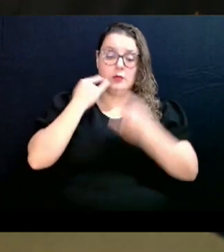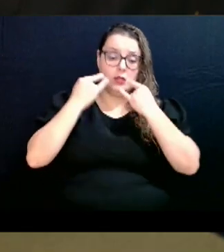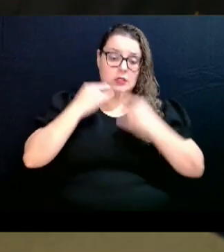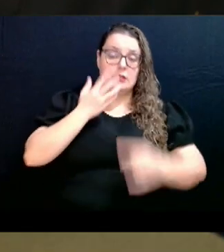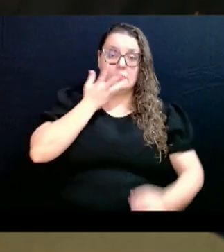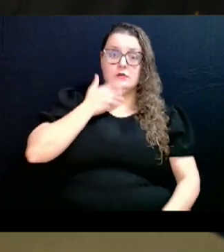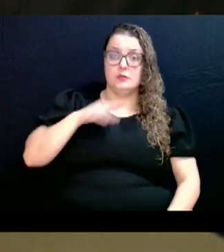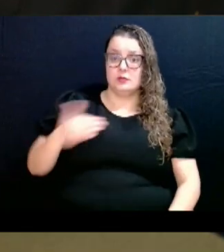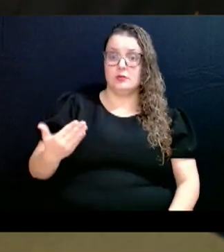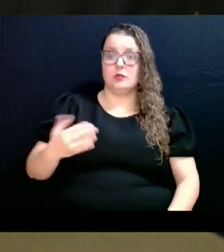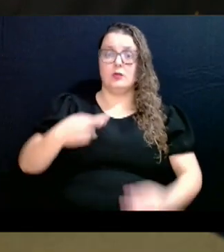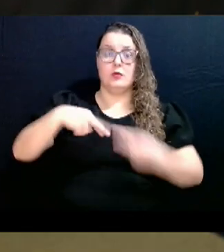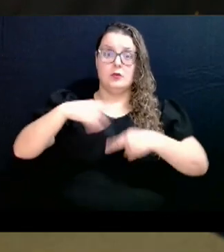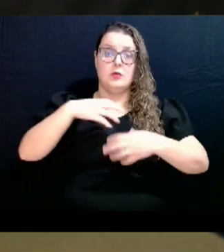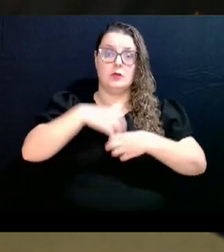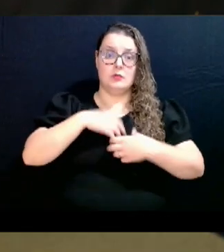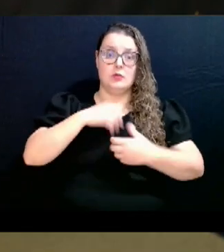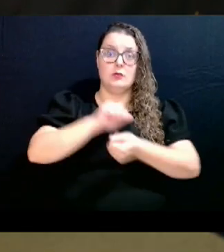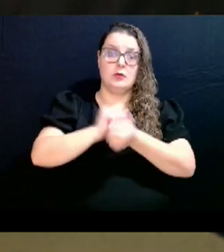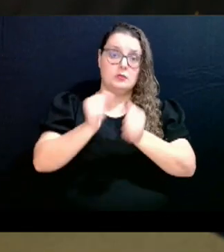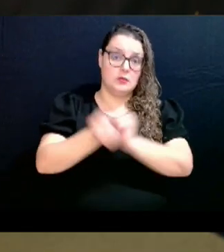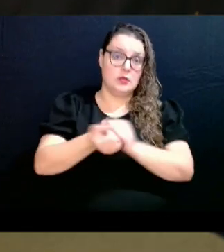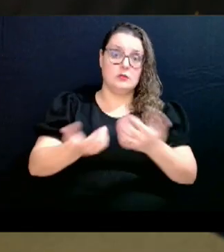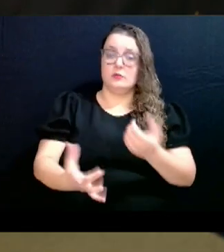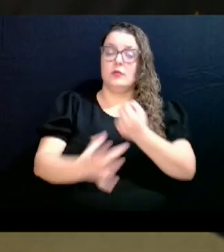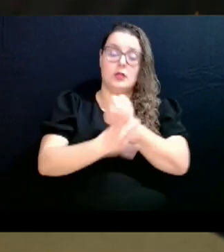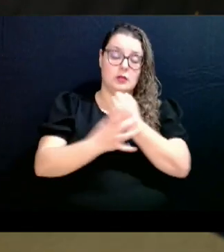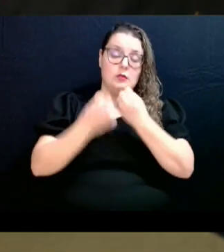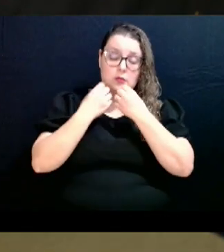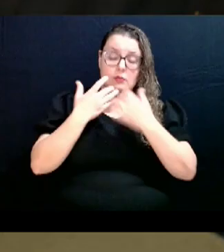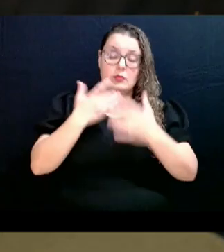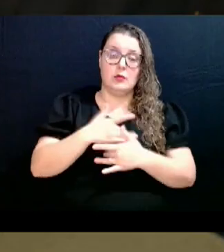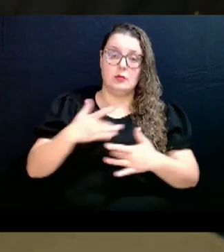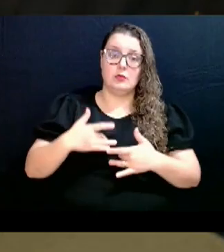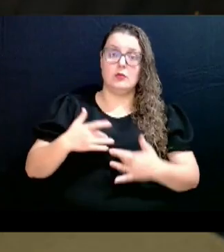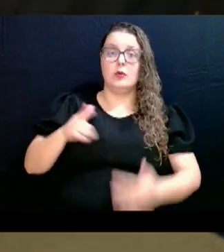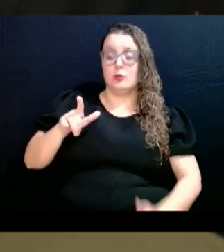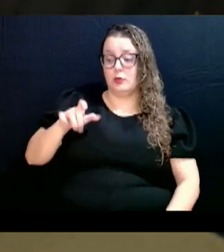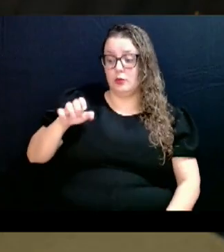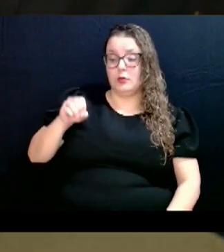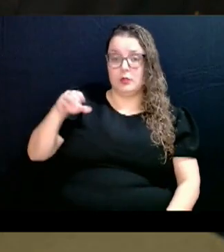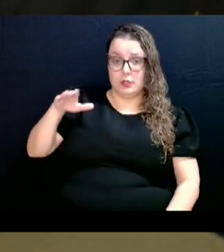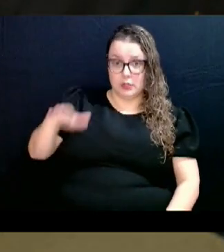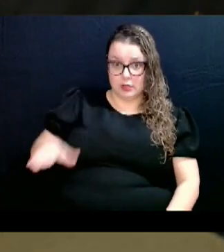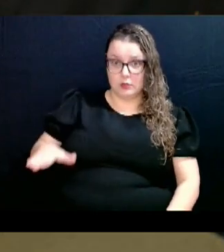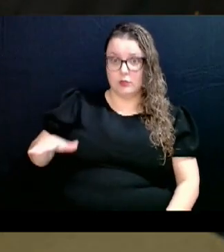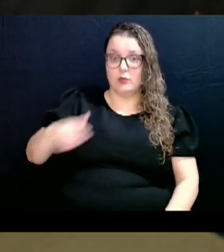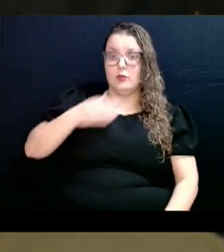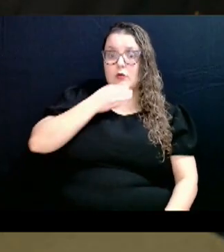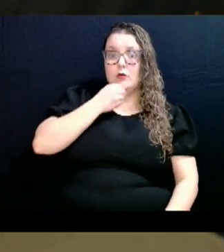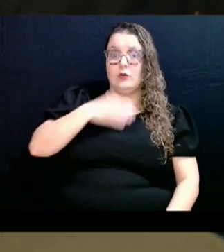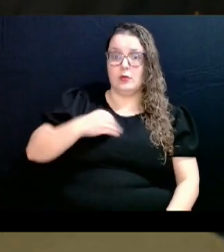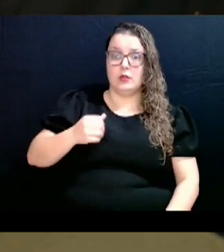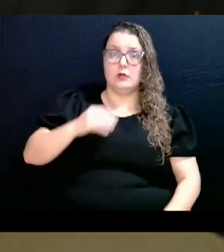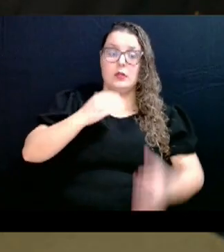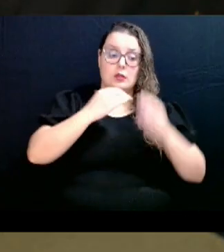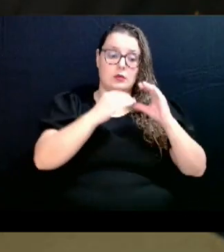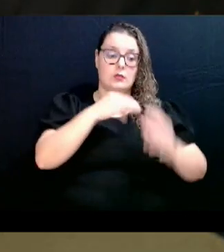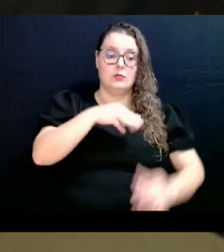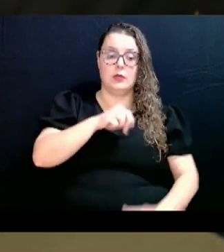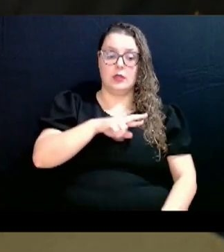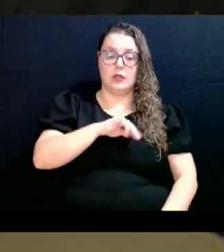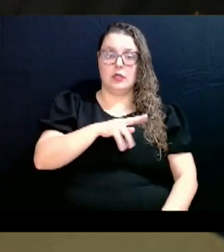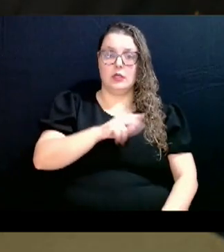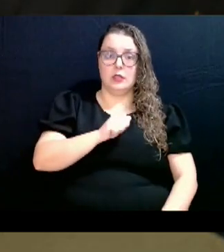afetivos, adaptação, segurança e bem-estar. No caso do Léo, né, que é o filho da cantora Marília Mendonça, ele vive com a avó desde os 11 meses